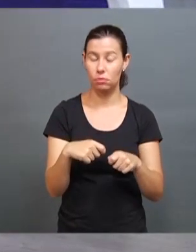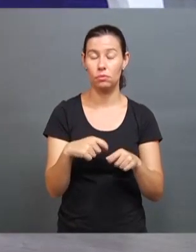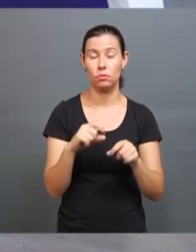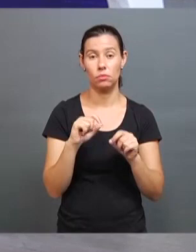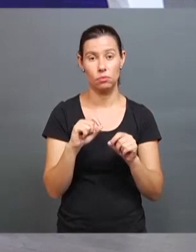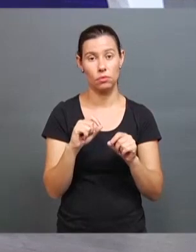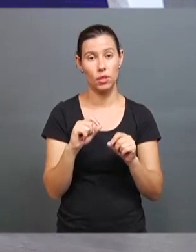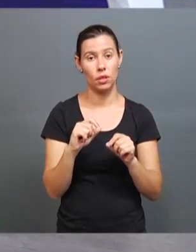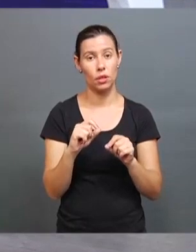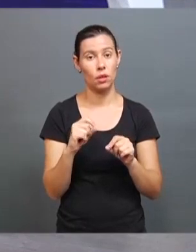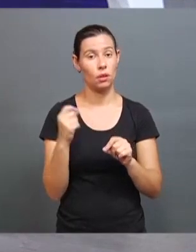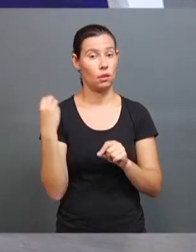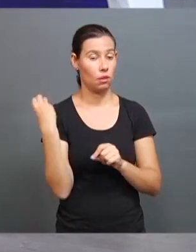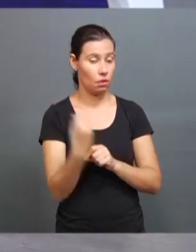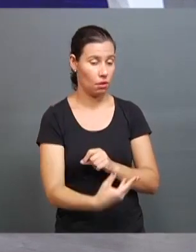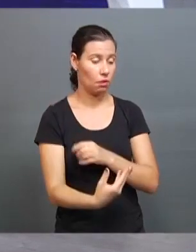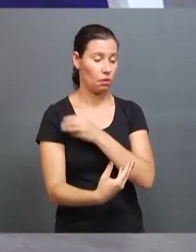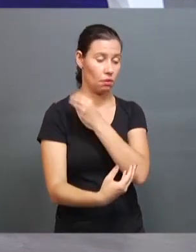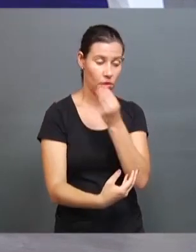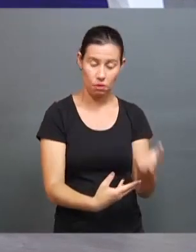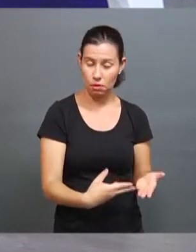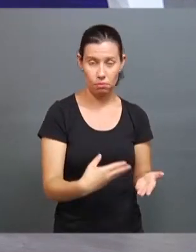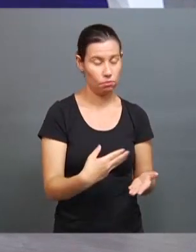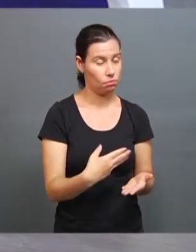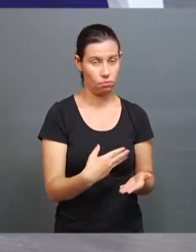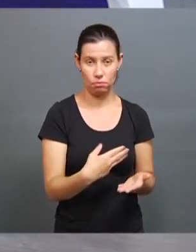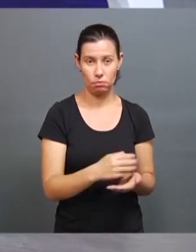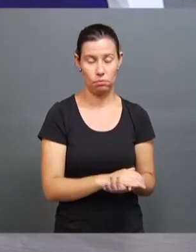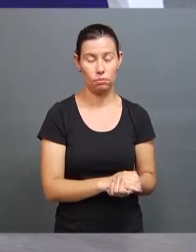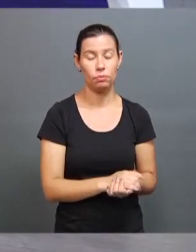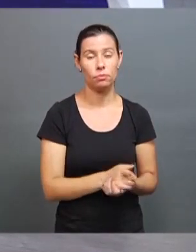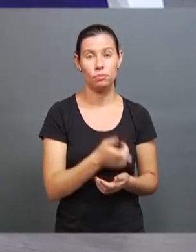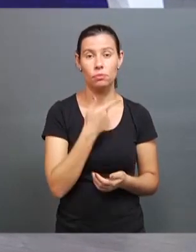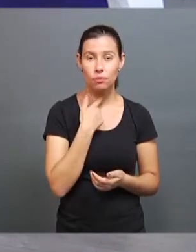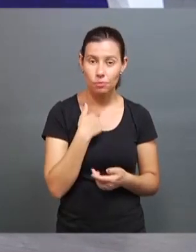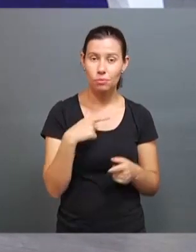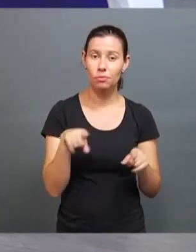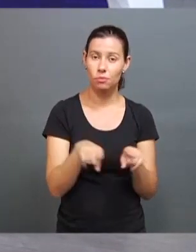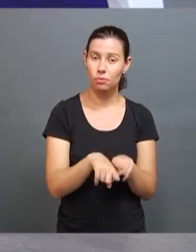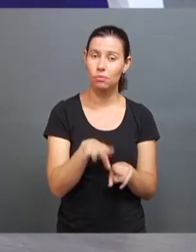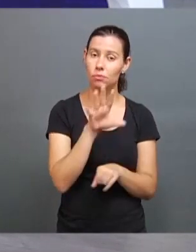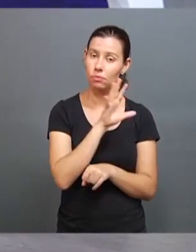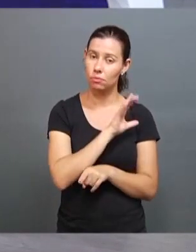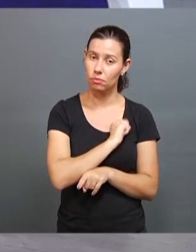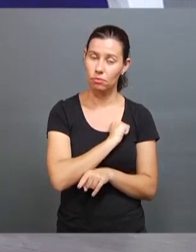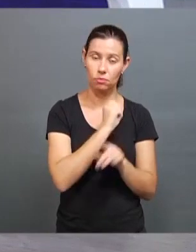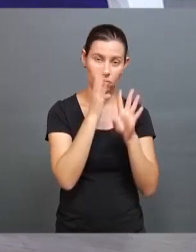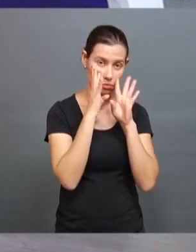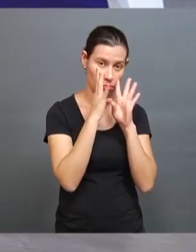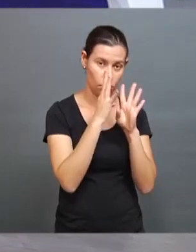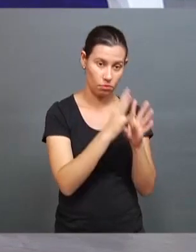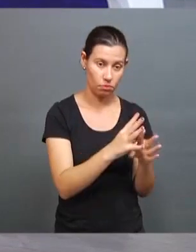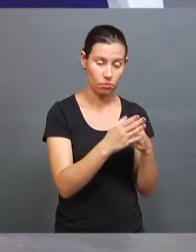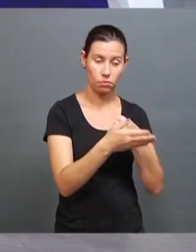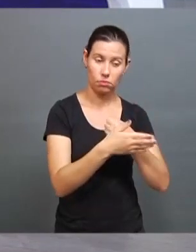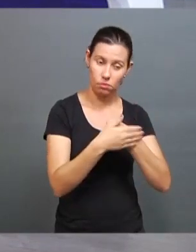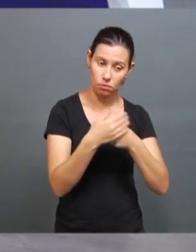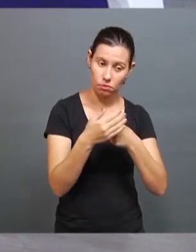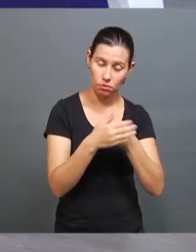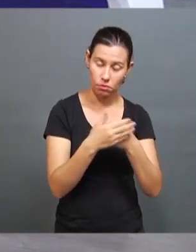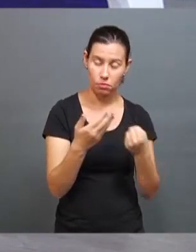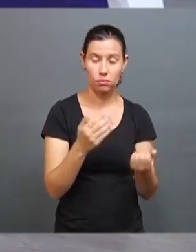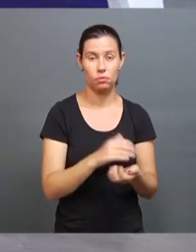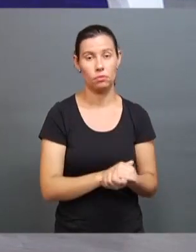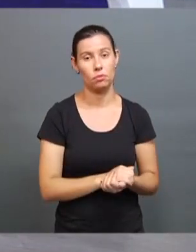preenchido não só por produtos. Ele é um desejo de amor, de atenção, de afeto, de toque. E ele